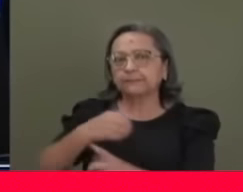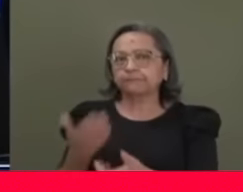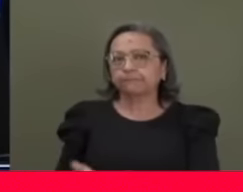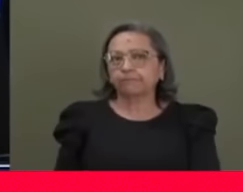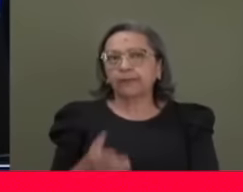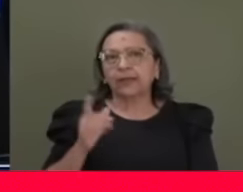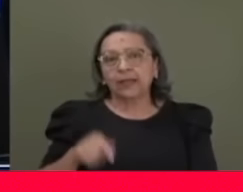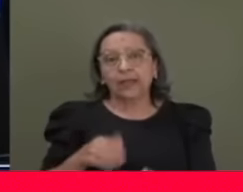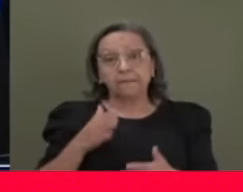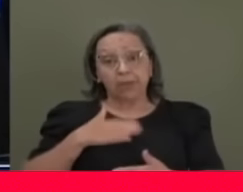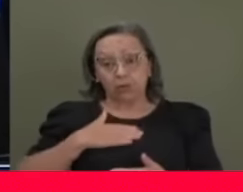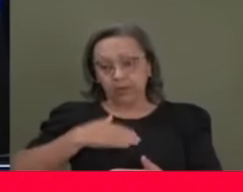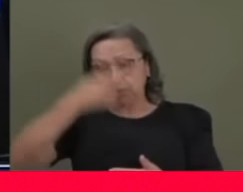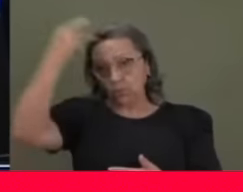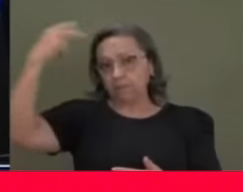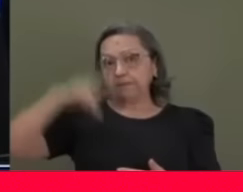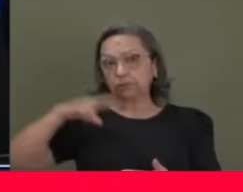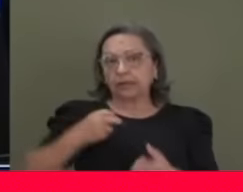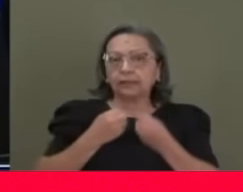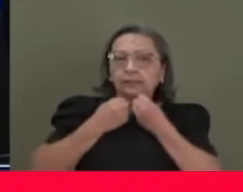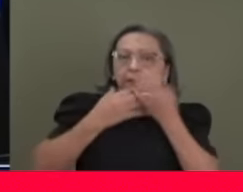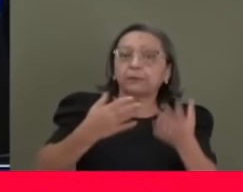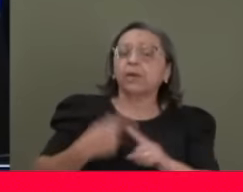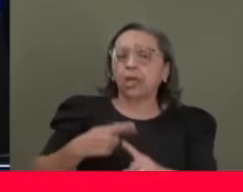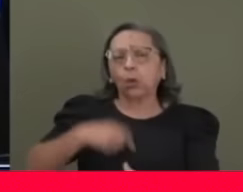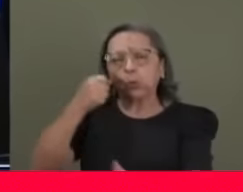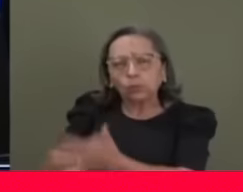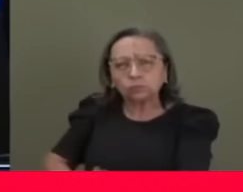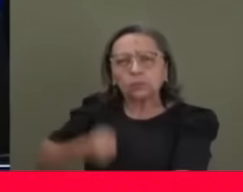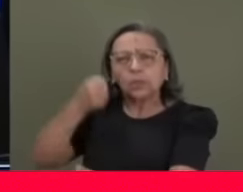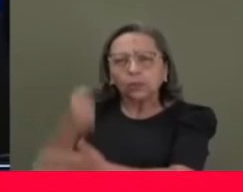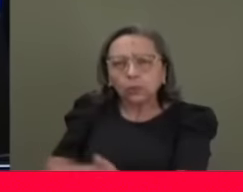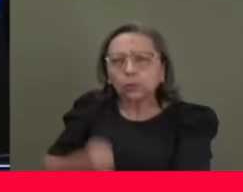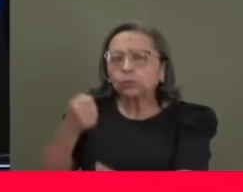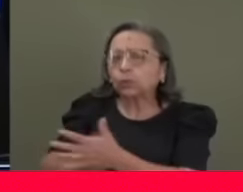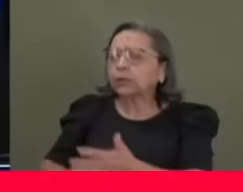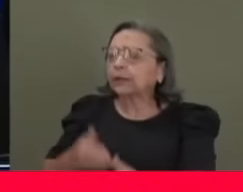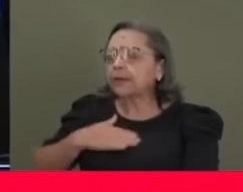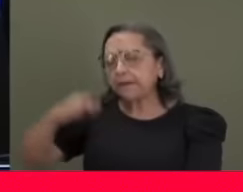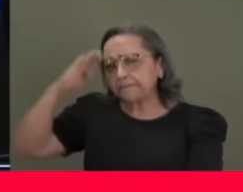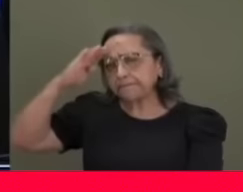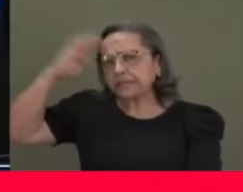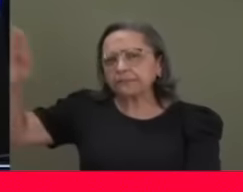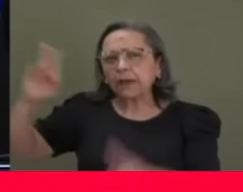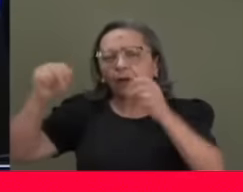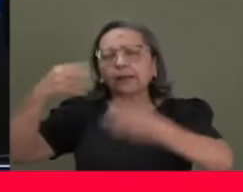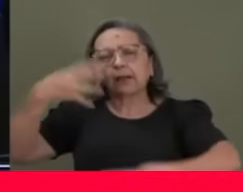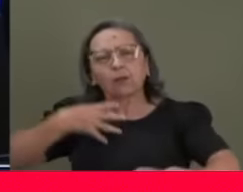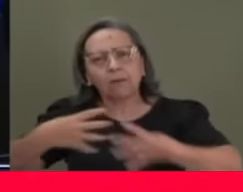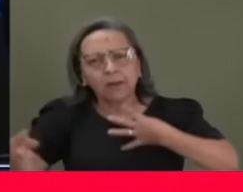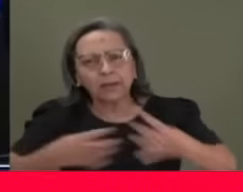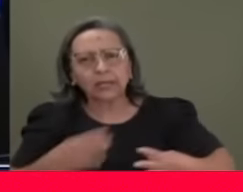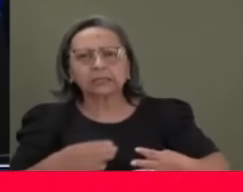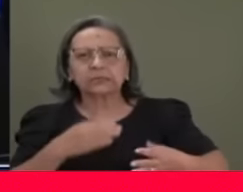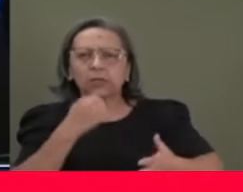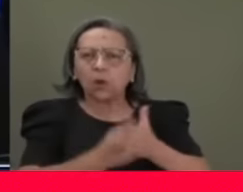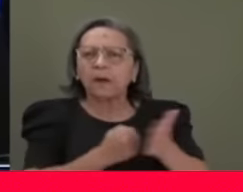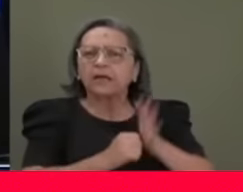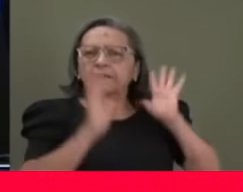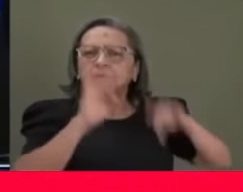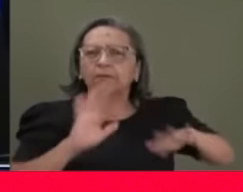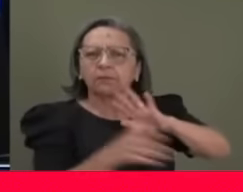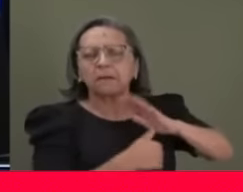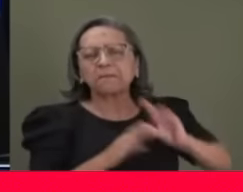É um desabafo meu. Eu que tanto luto, uma das minhas principais causas, transparência, combate à corrupção. Mas eu